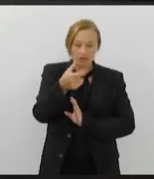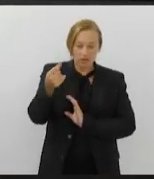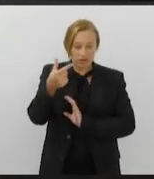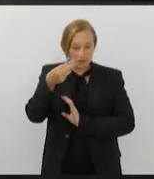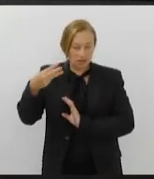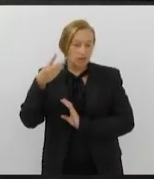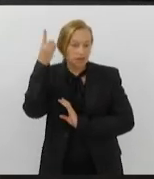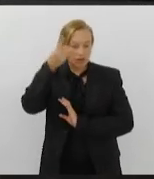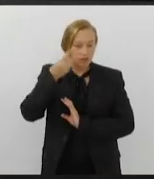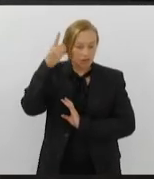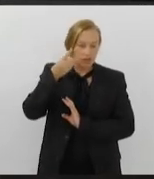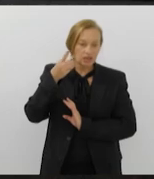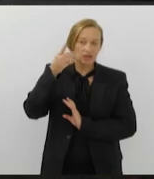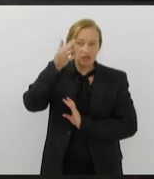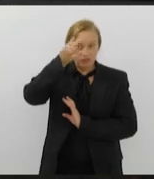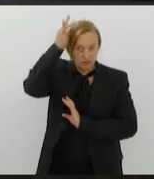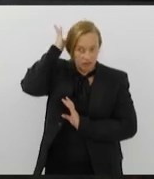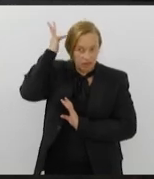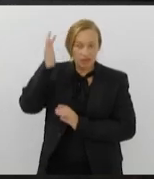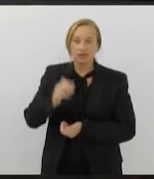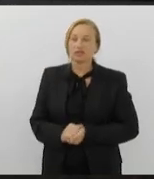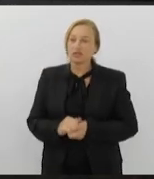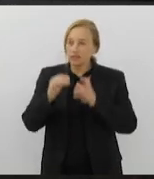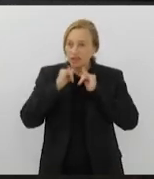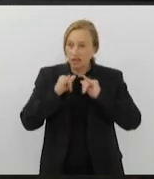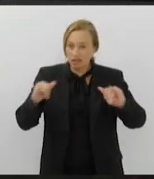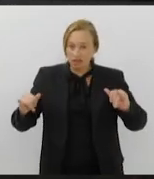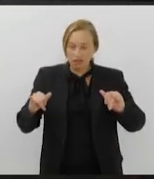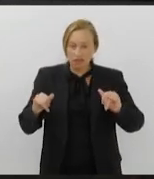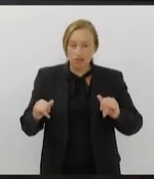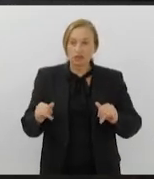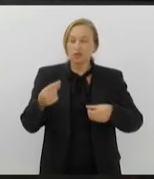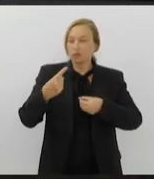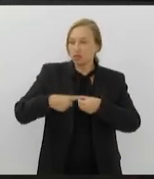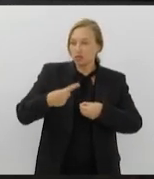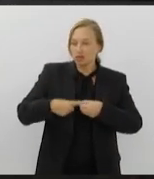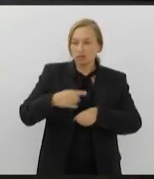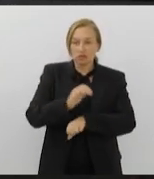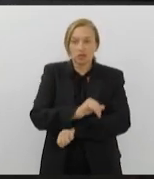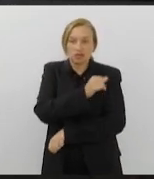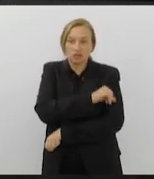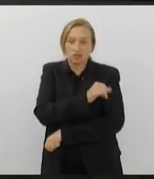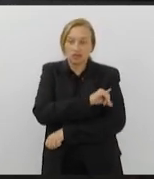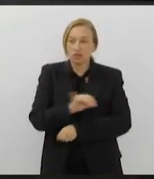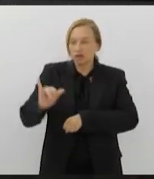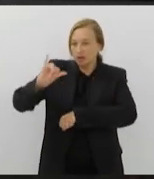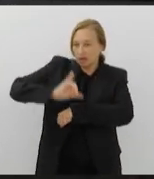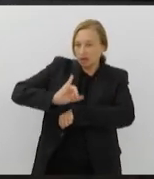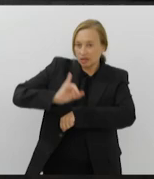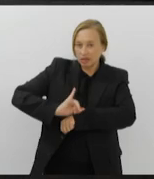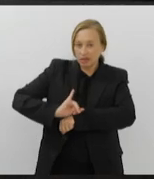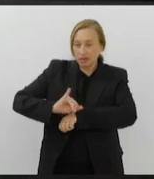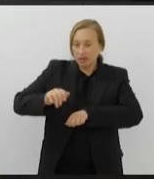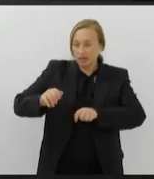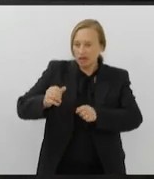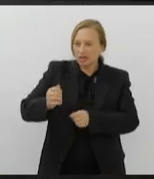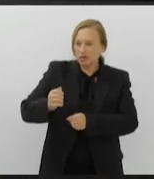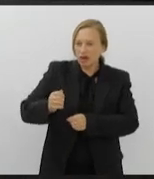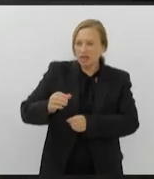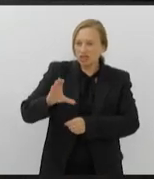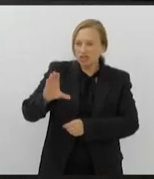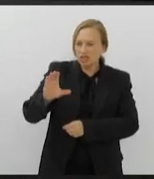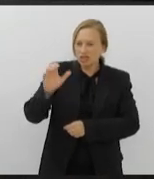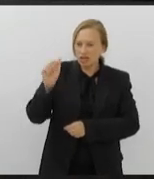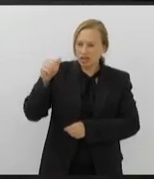autoria do deputado Fred Pacheco, que declara o município do Rio de Janeiro como capital da paracanoagem do estado do Rio de